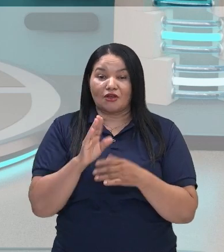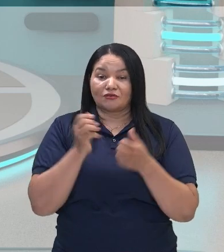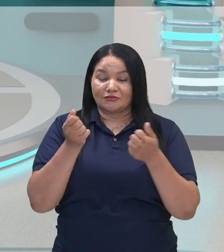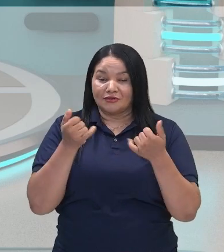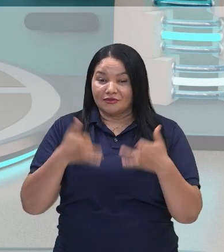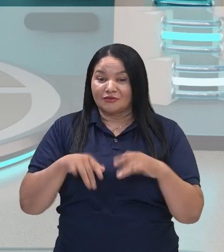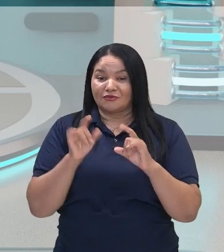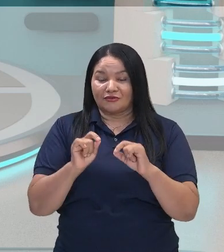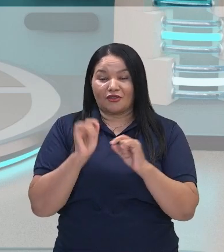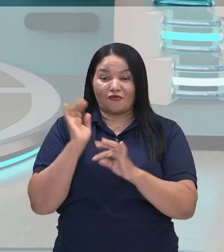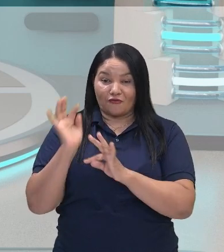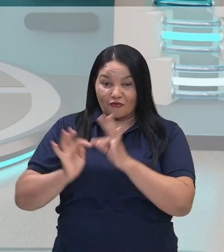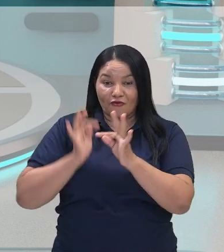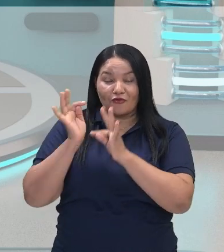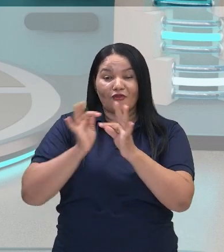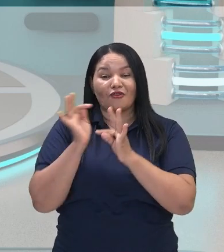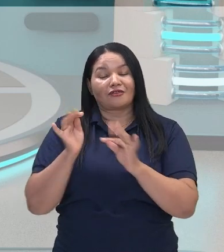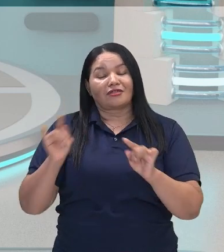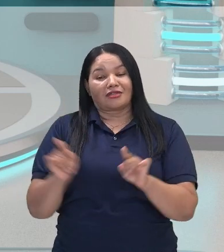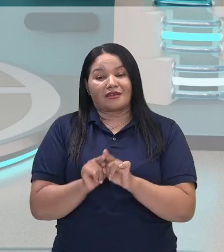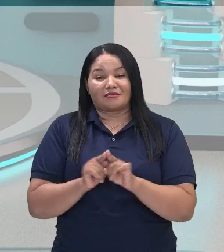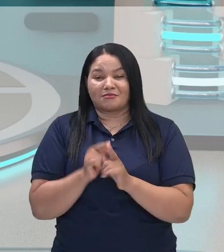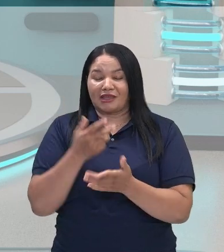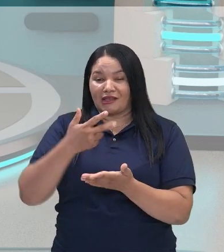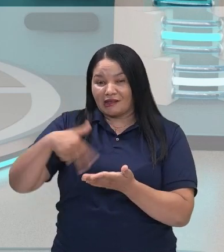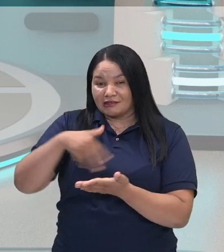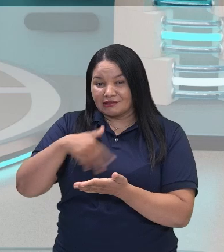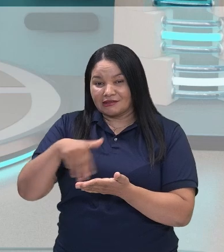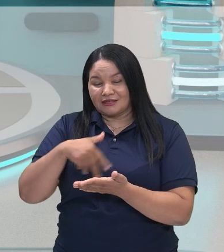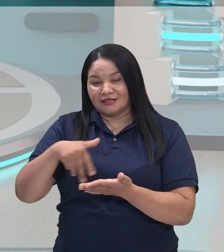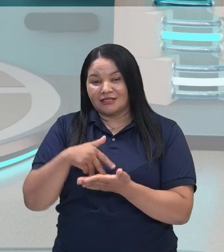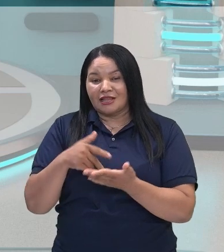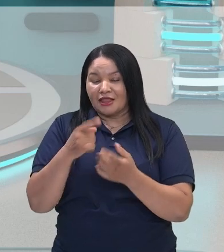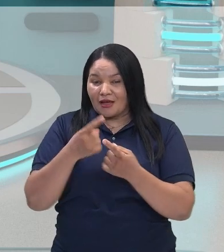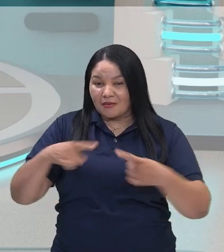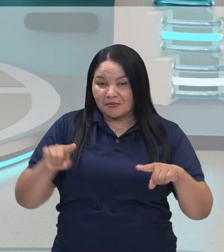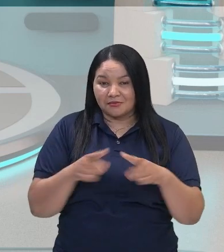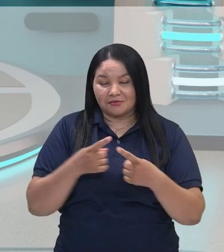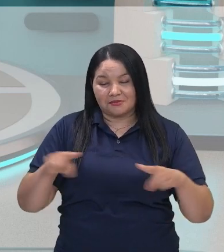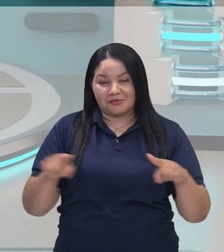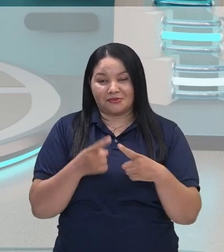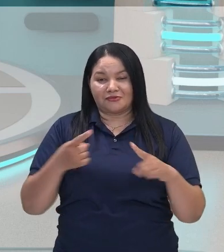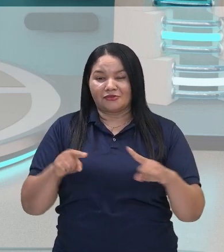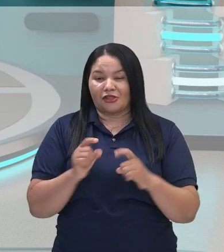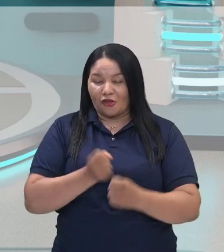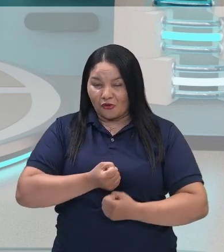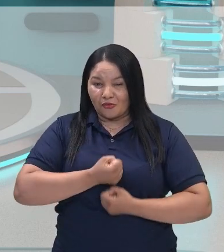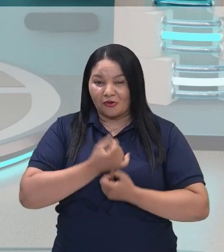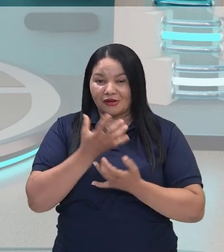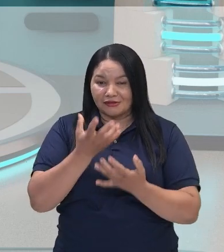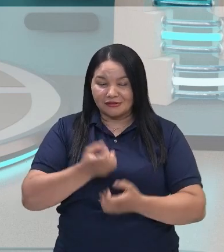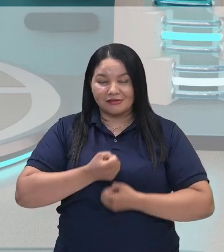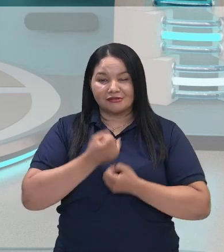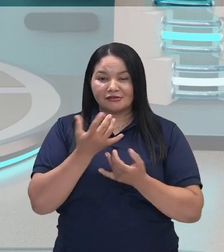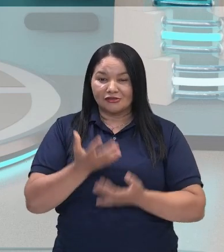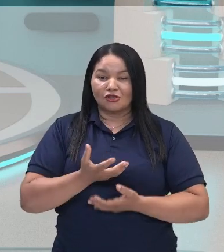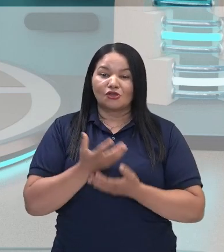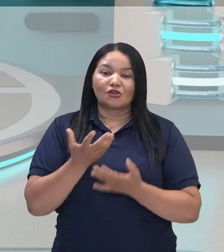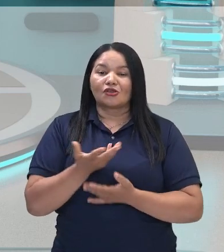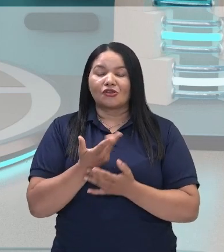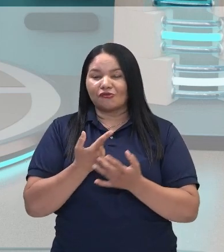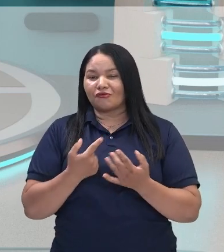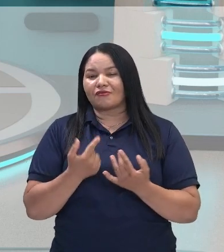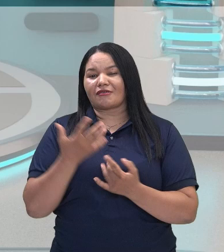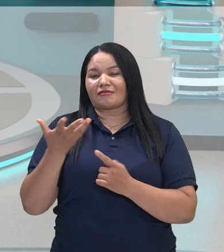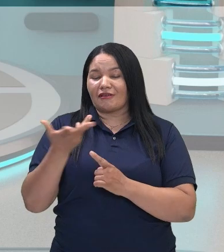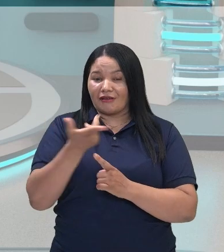questão folclórica, a questão da dança, da música, da poesia que envolve a arte